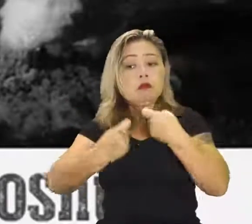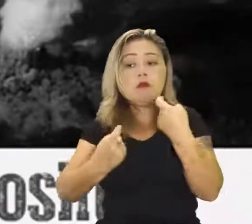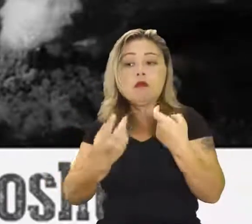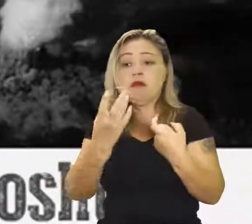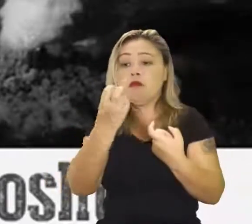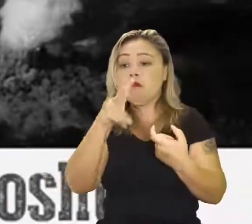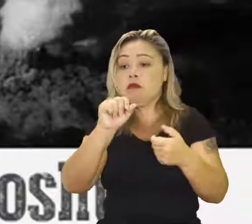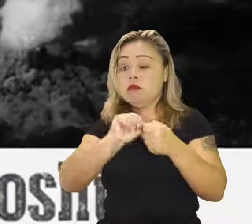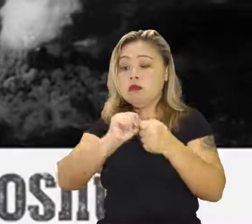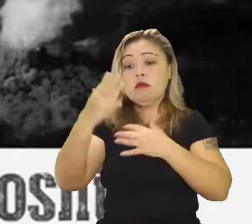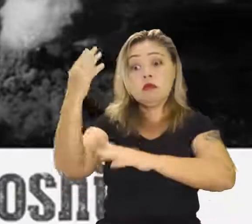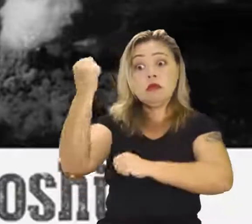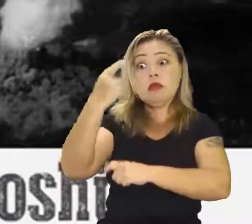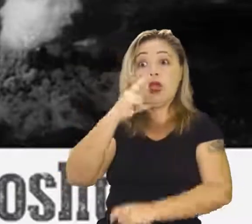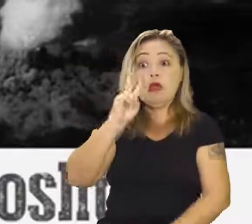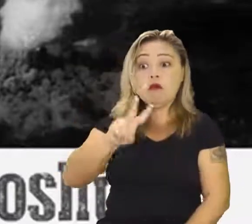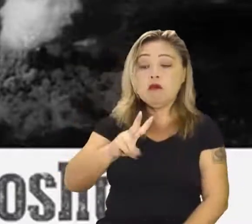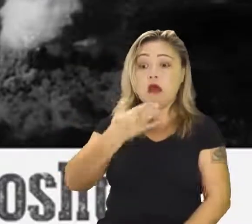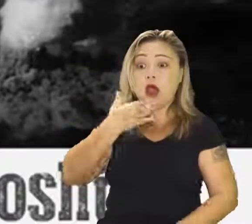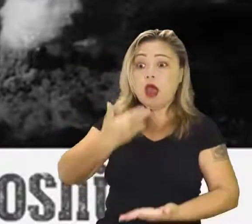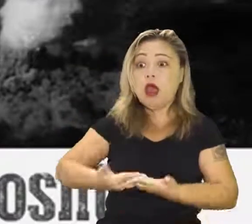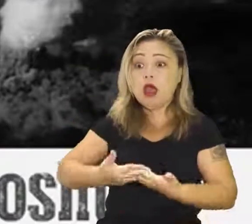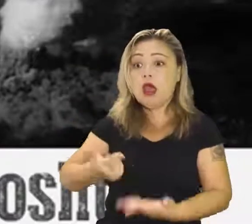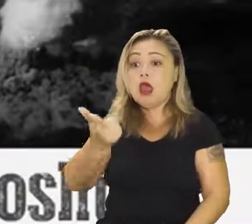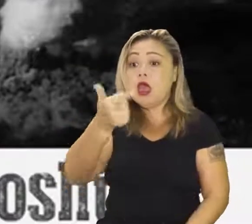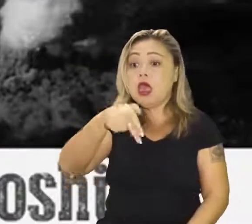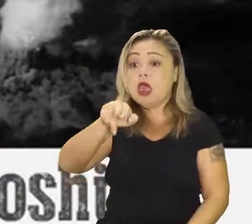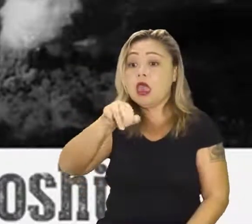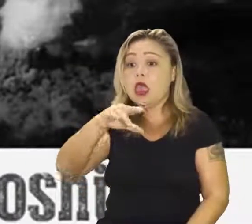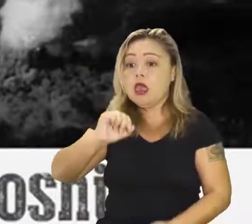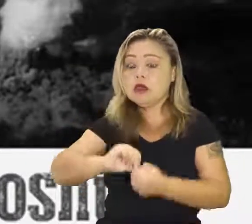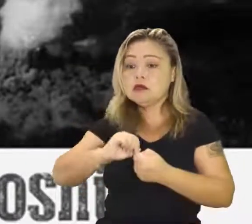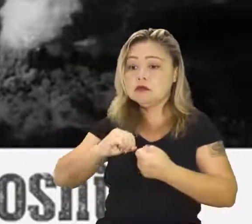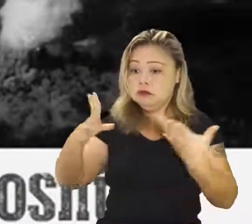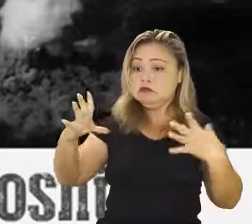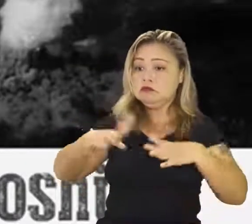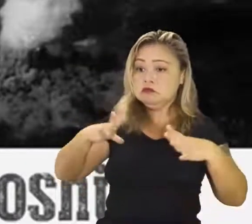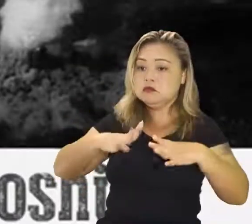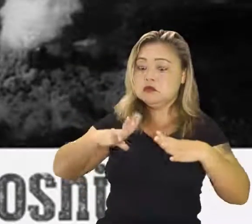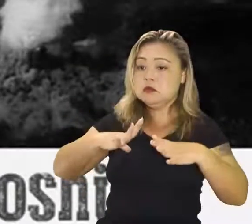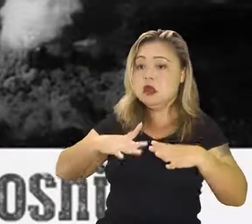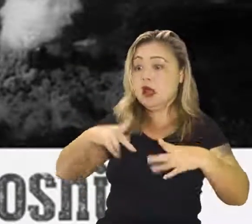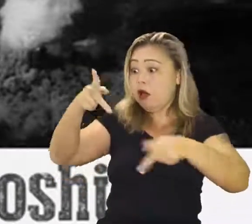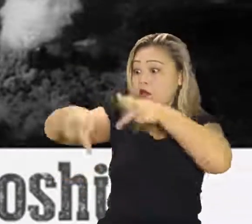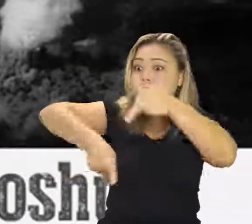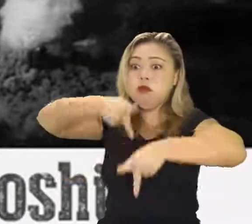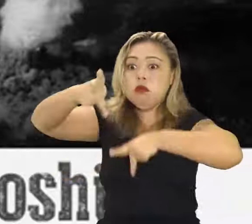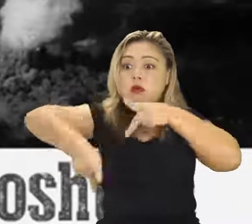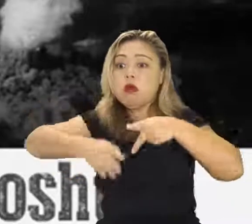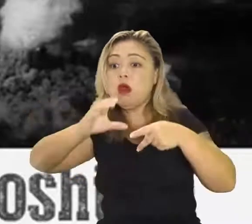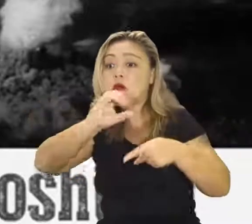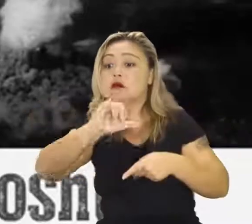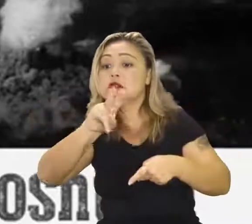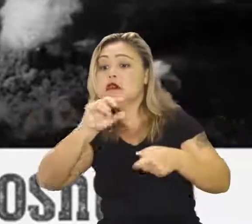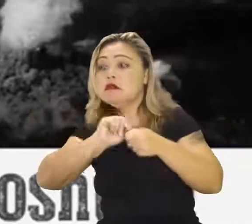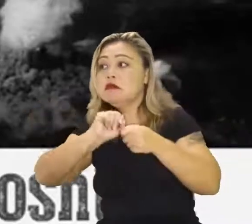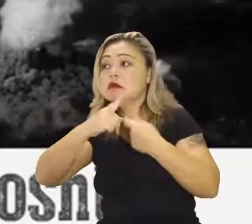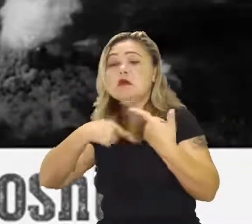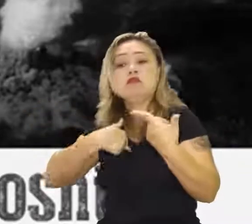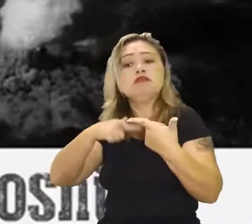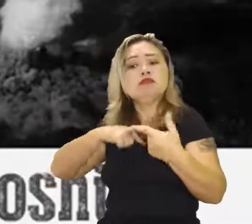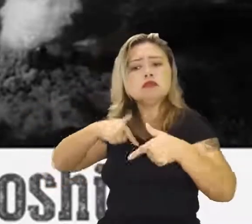horror de Guernica, onde a população civil foi atacada?